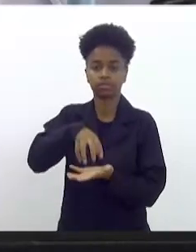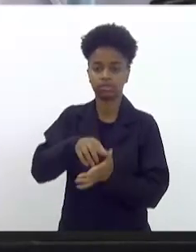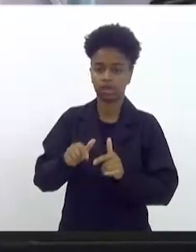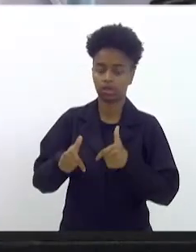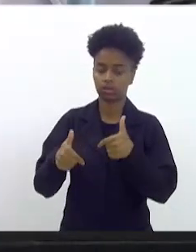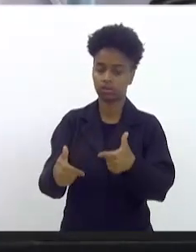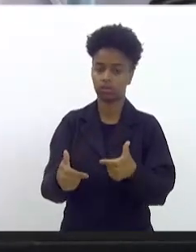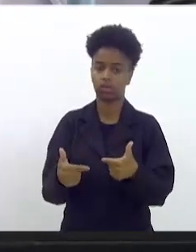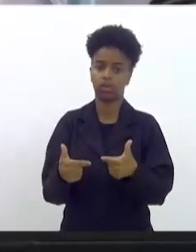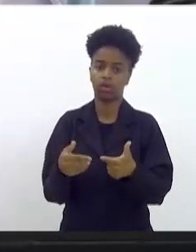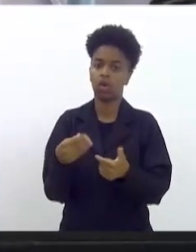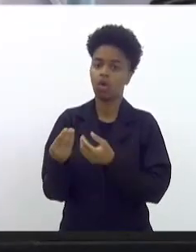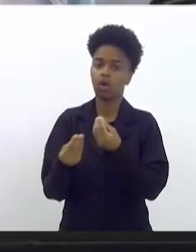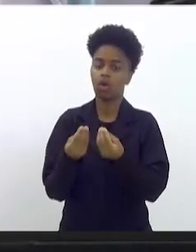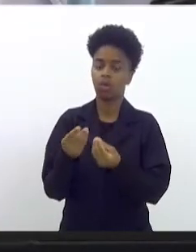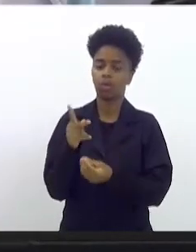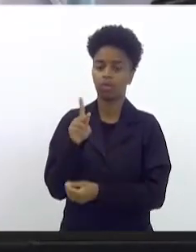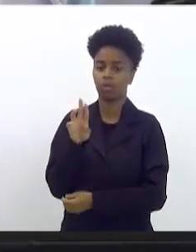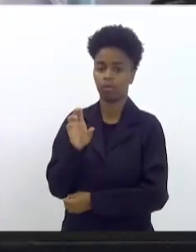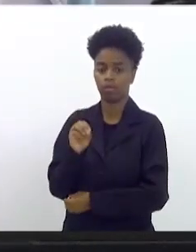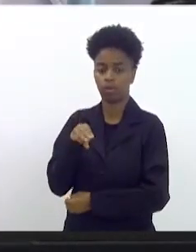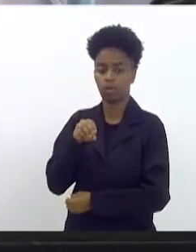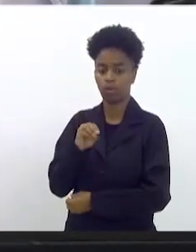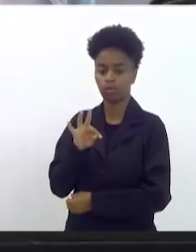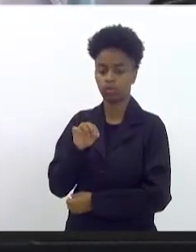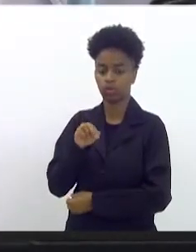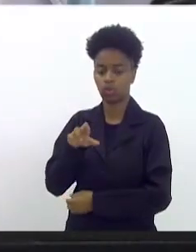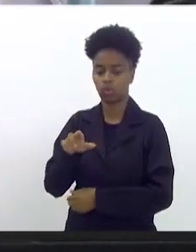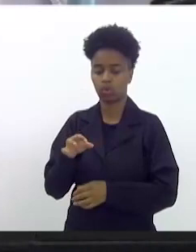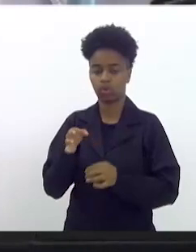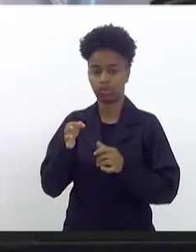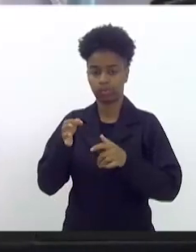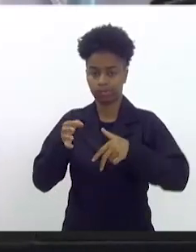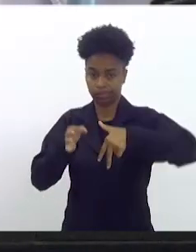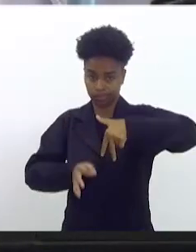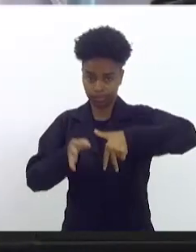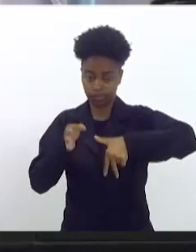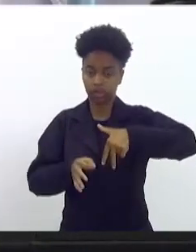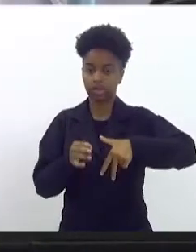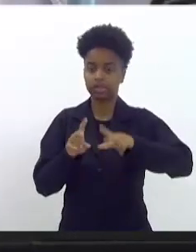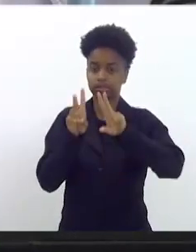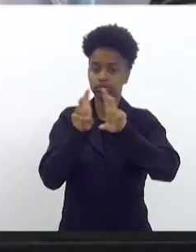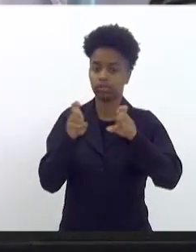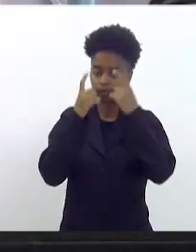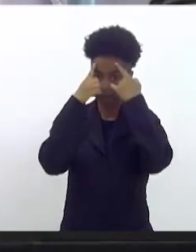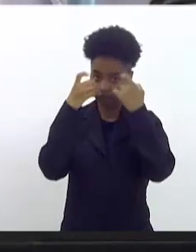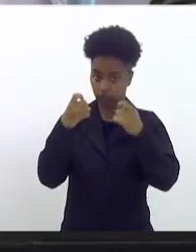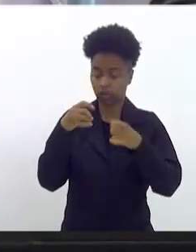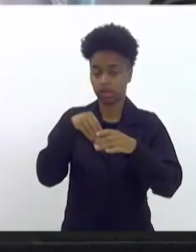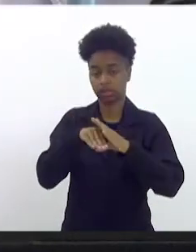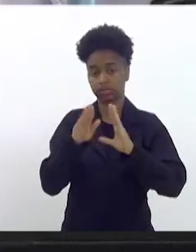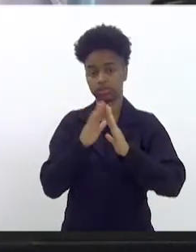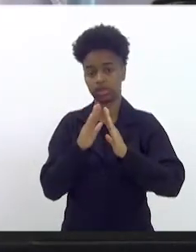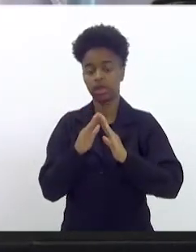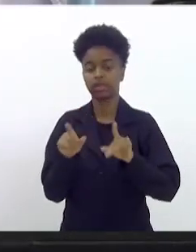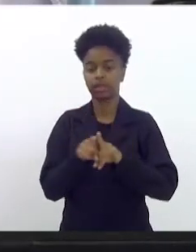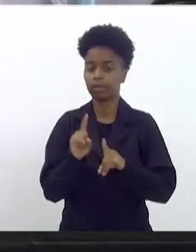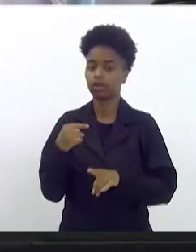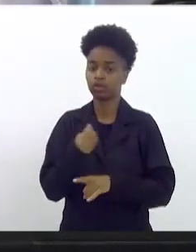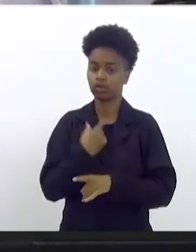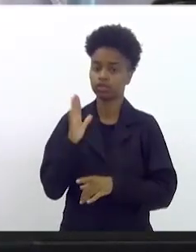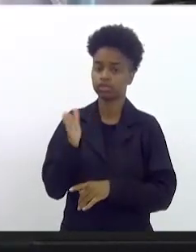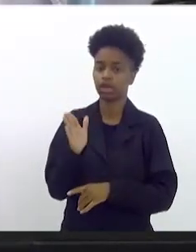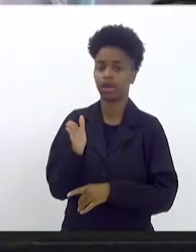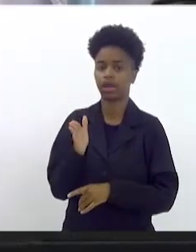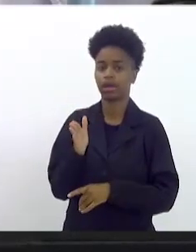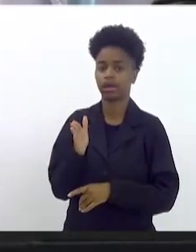operacional das promotorias da Justiça da Violência Doméstica, que nós já tivemos aqui a oportunidade de ouvir a